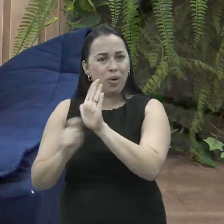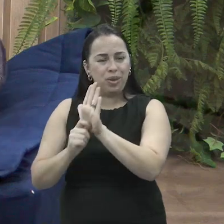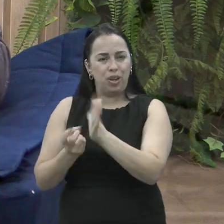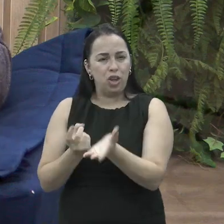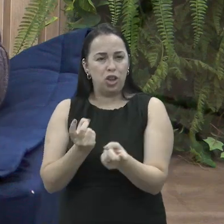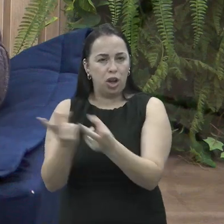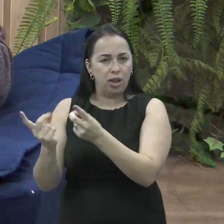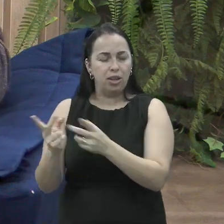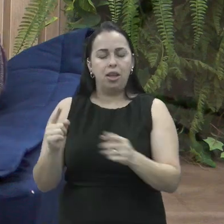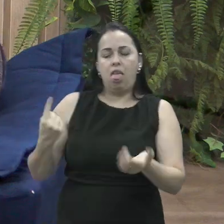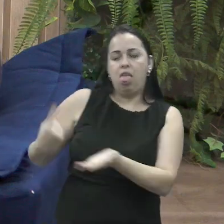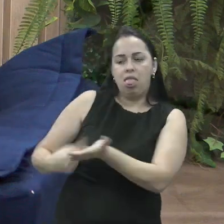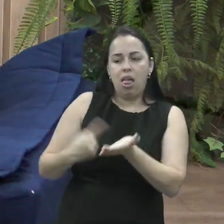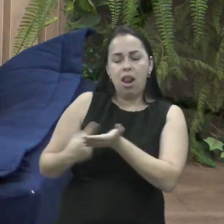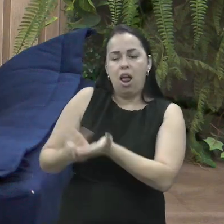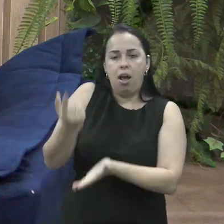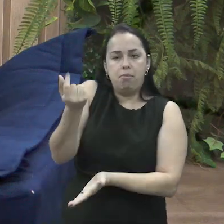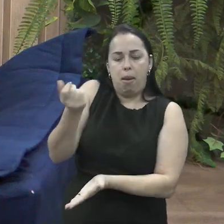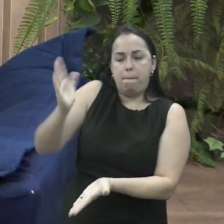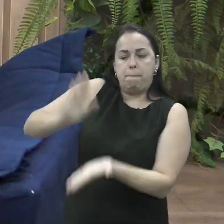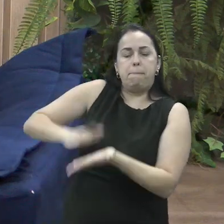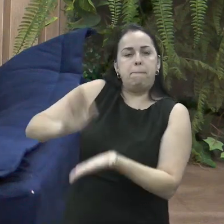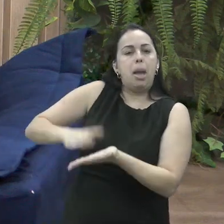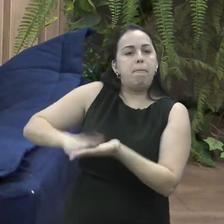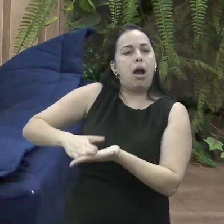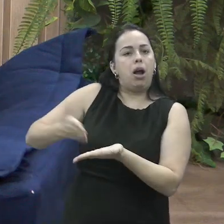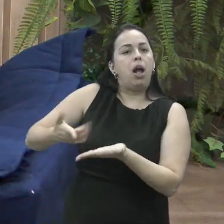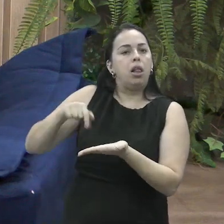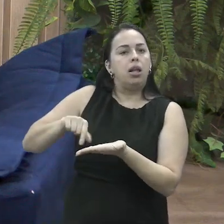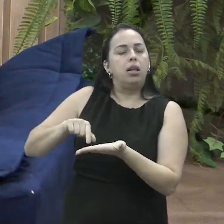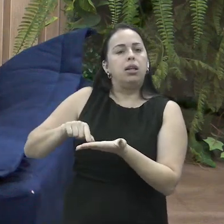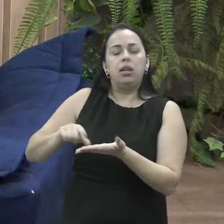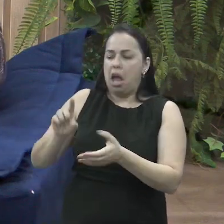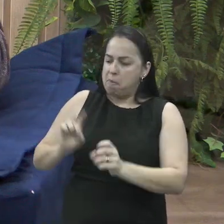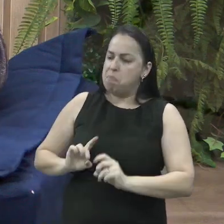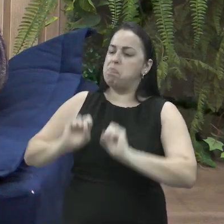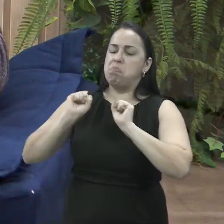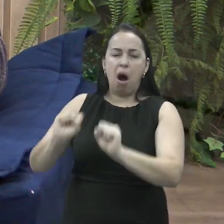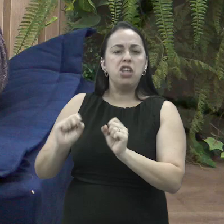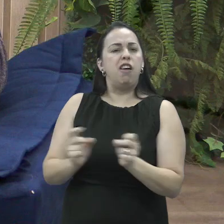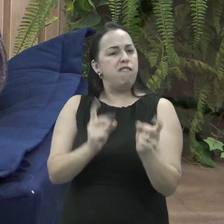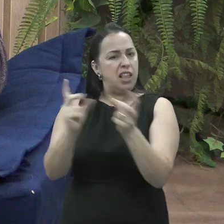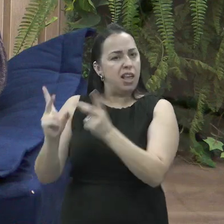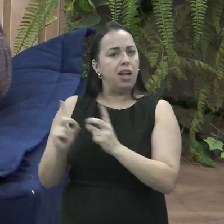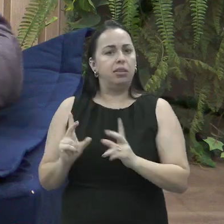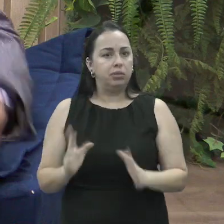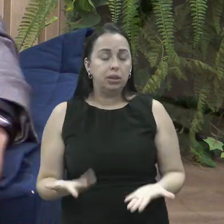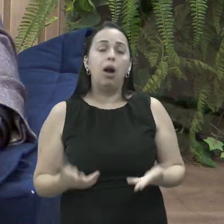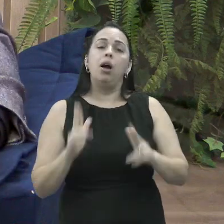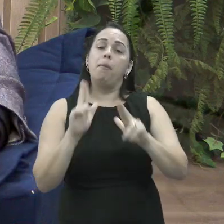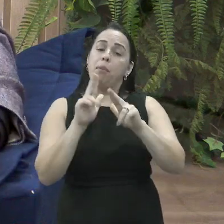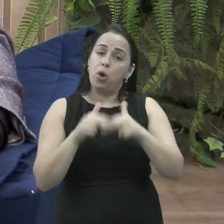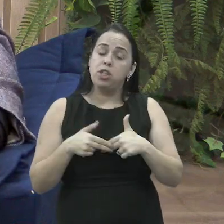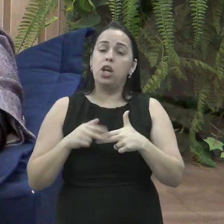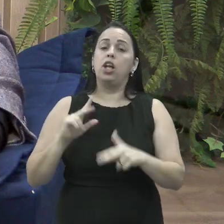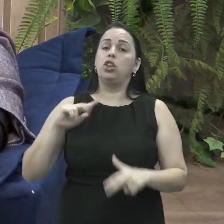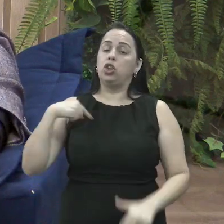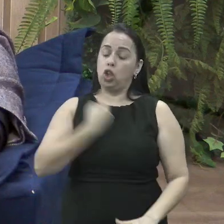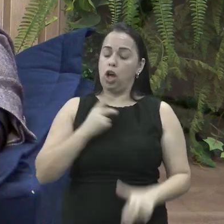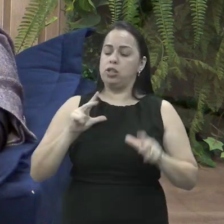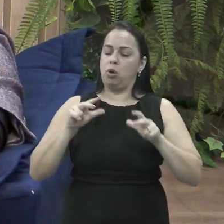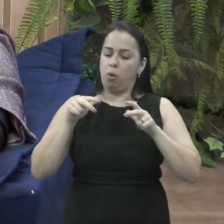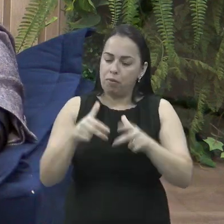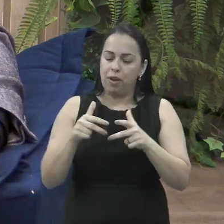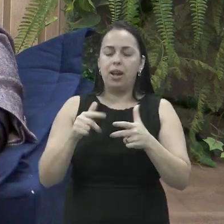que passam lá, fazem o seu acordo de um valor X com o traficante para deixar com que eles façam o trabalho. Então eu creio que esse é um trabalho que a Câmara